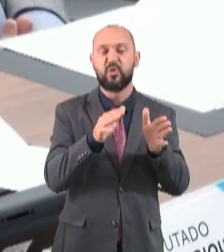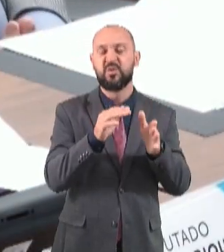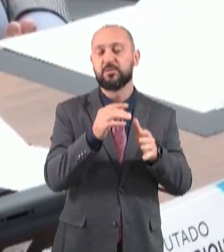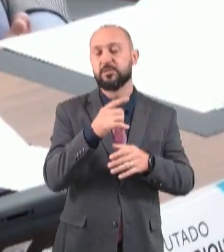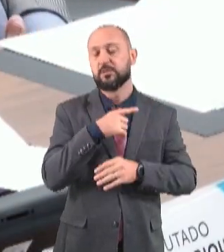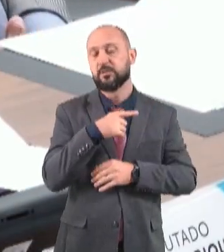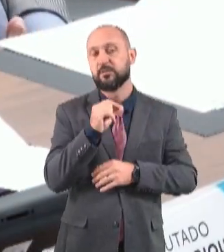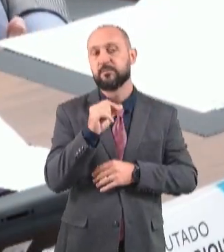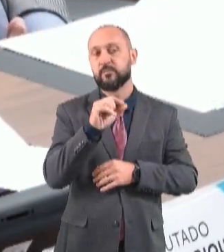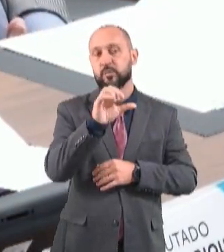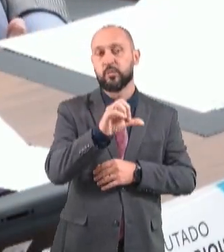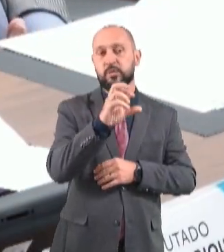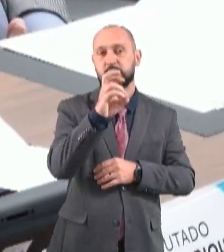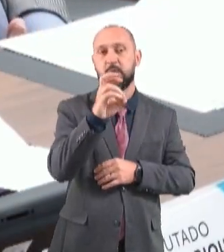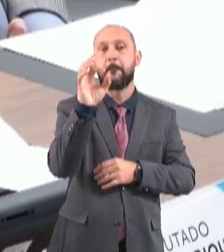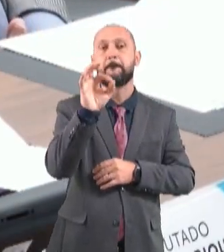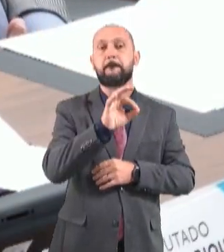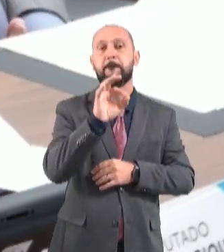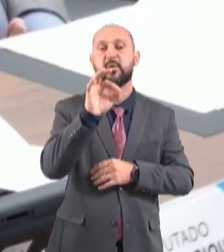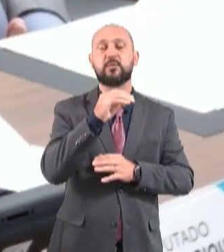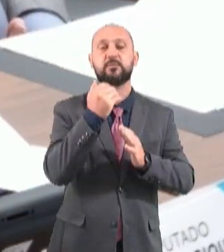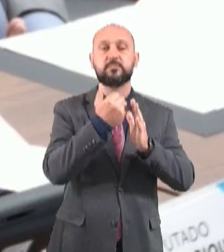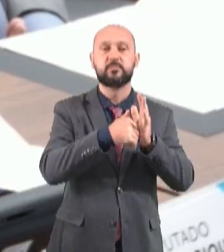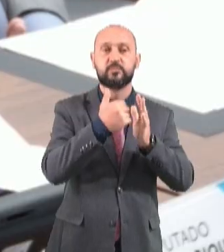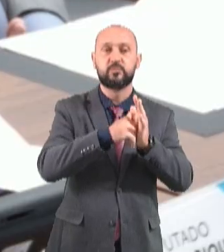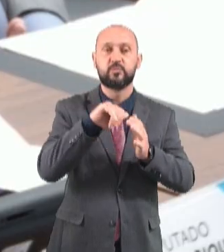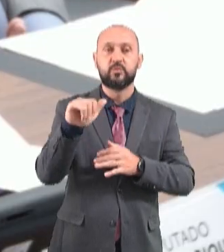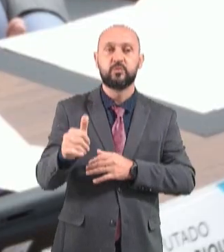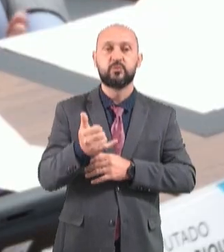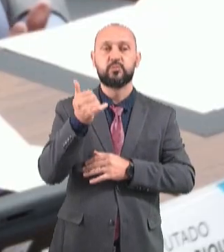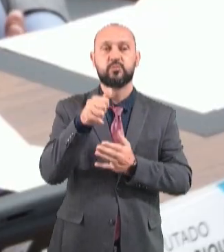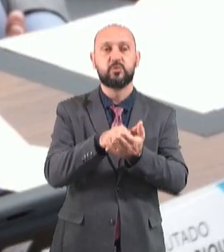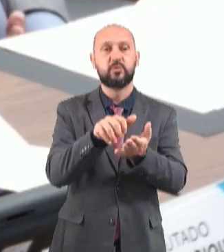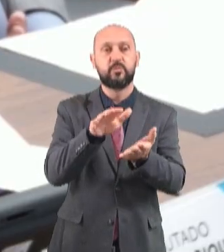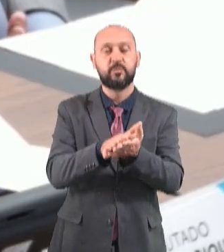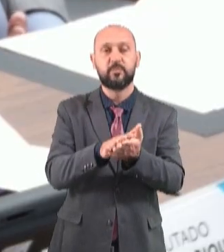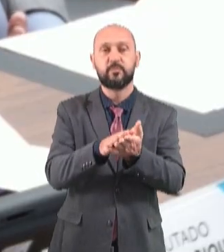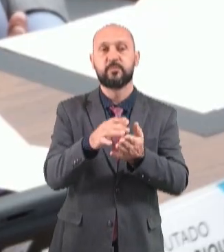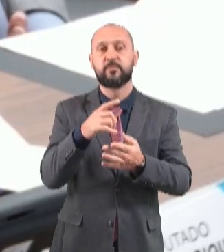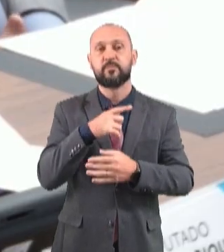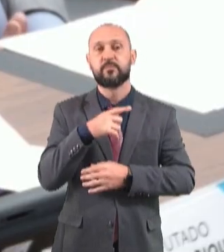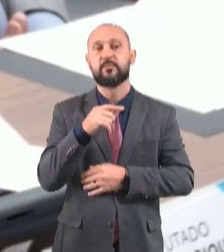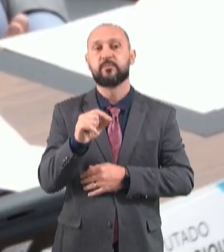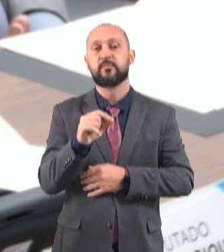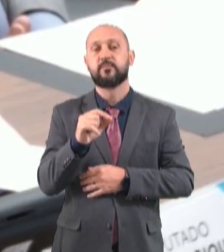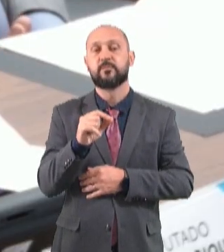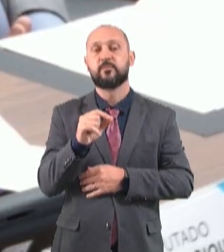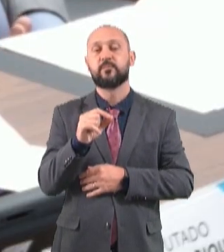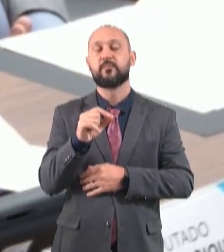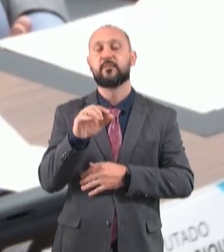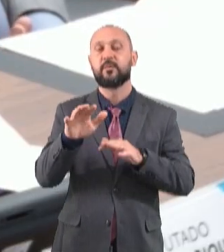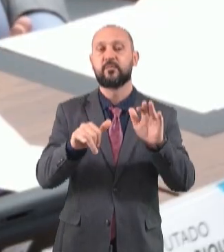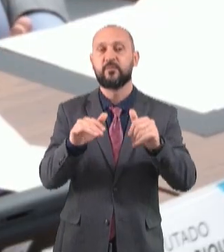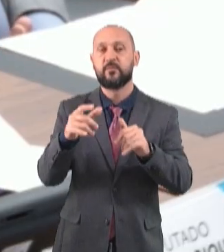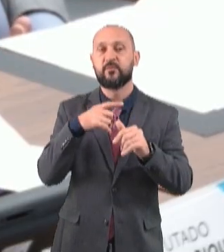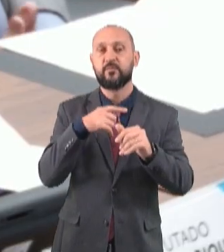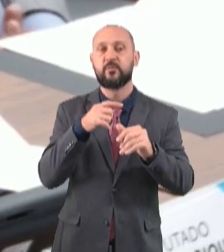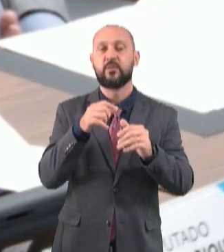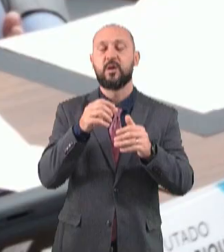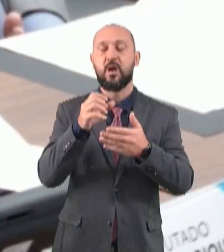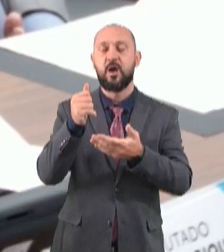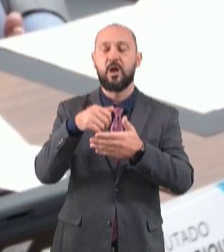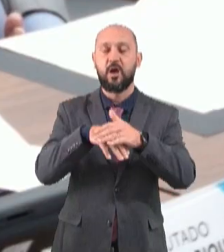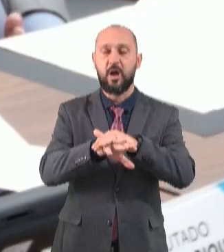com 95% de desconto, juro, multa, para acessar incentivo fiscal e dívidas do